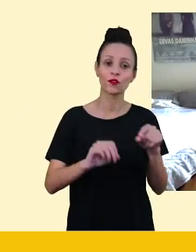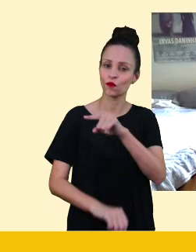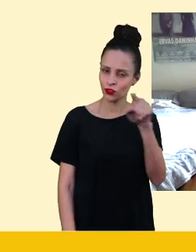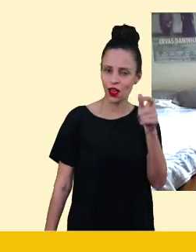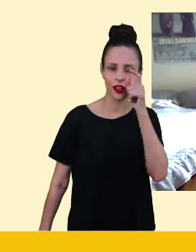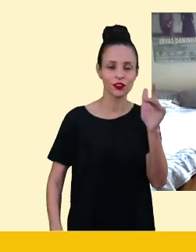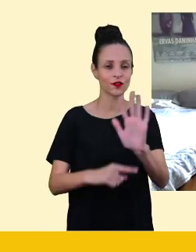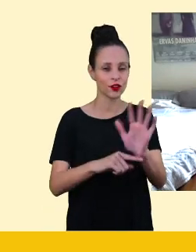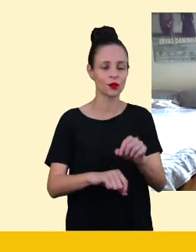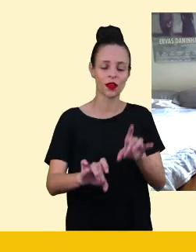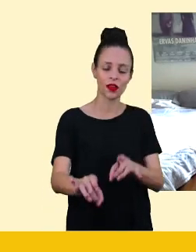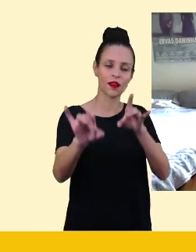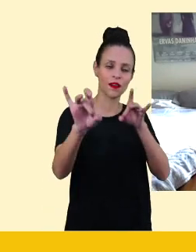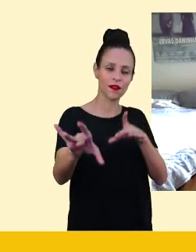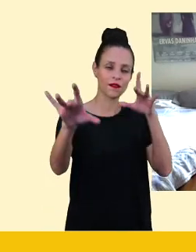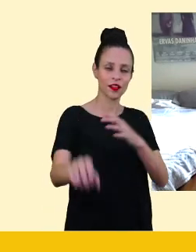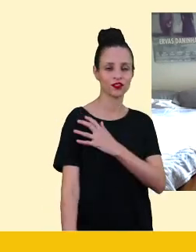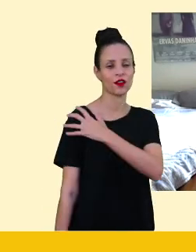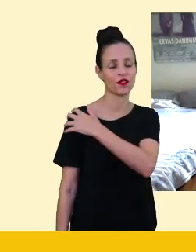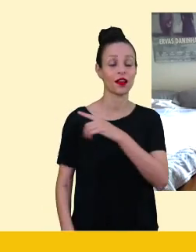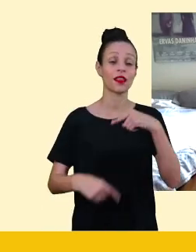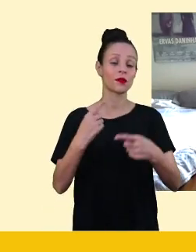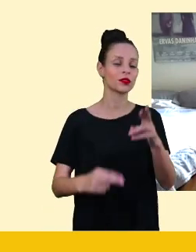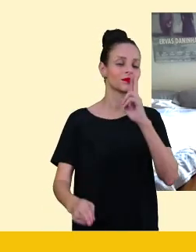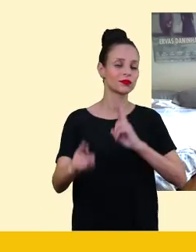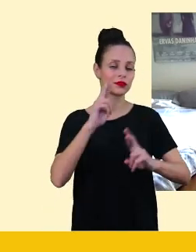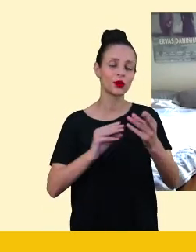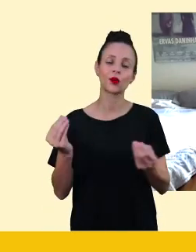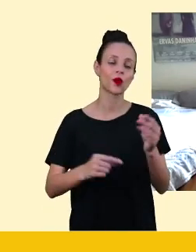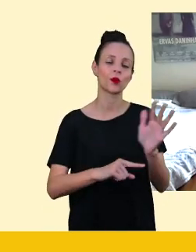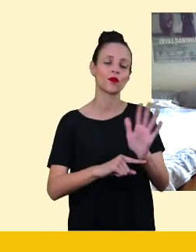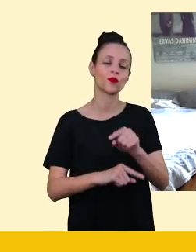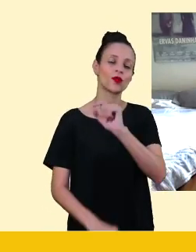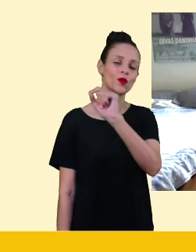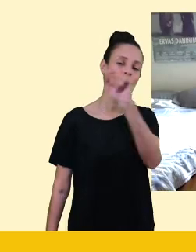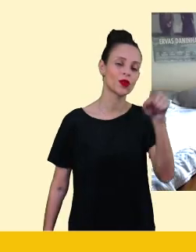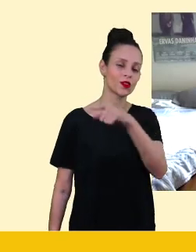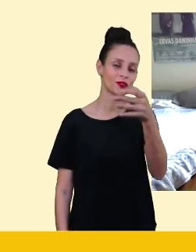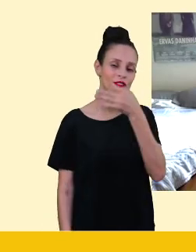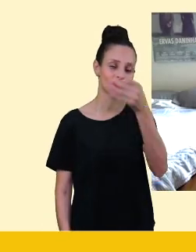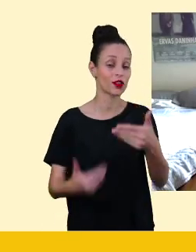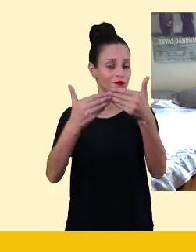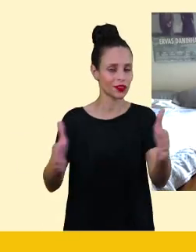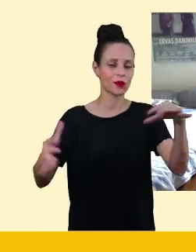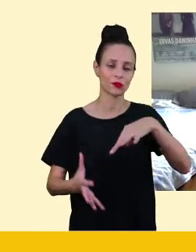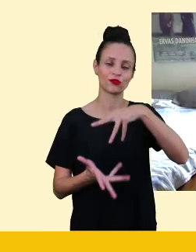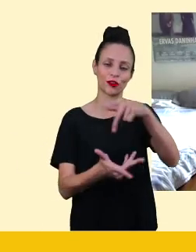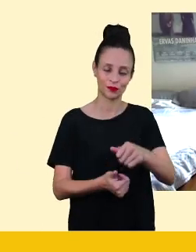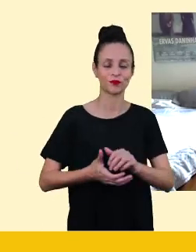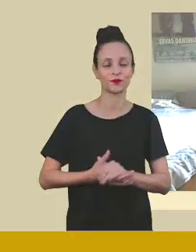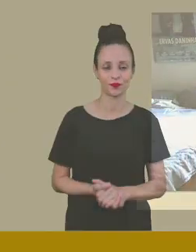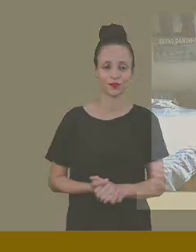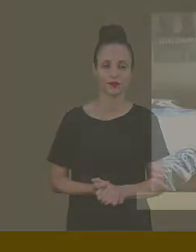a Farda e depois deem um retorno sobre como que o filme está chegando nessa estreia mundial, né?